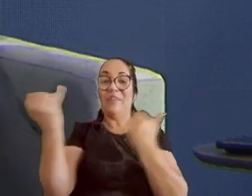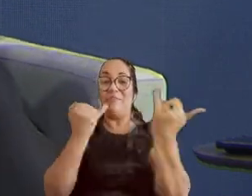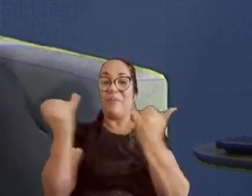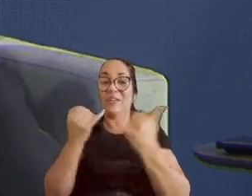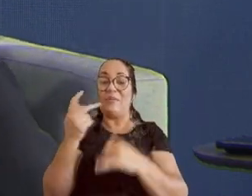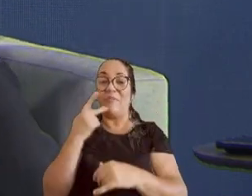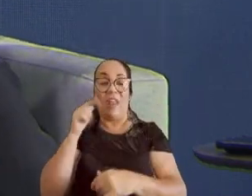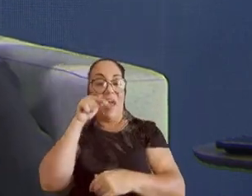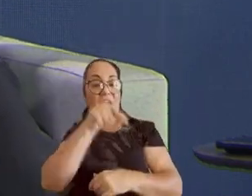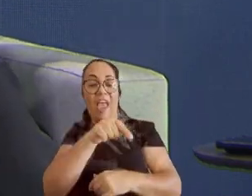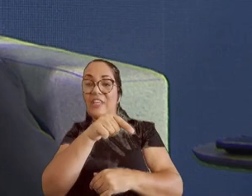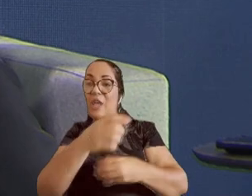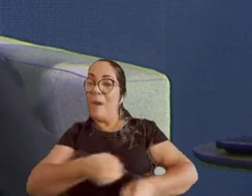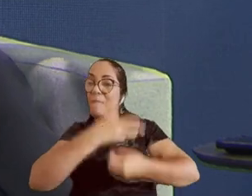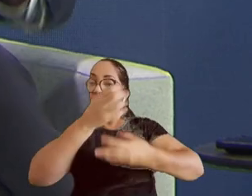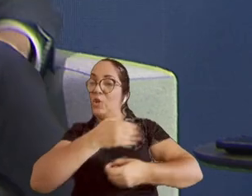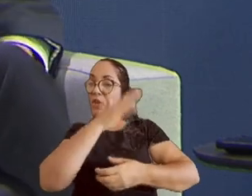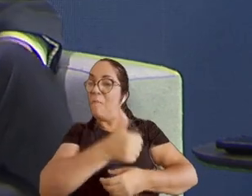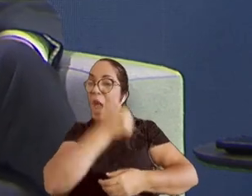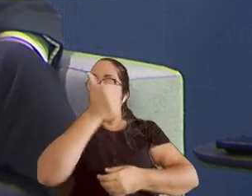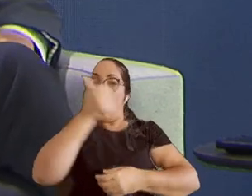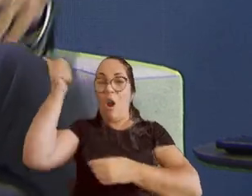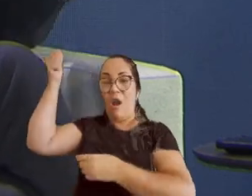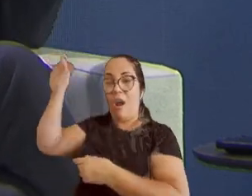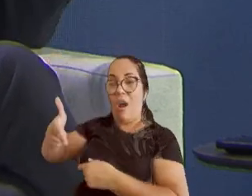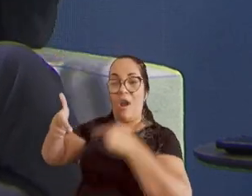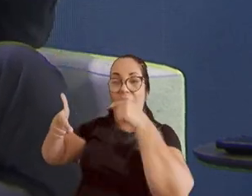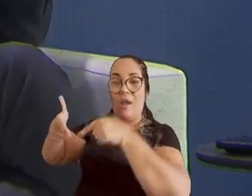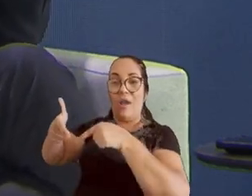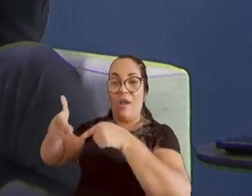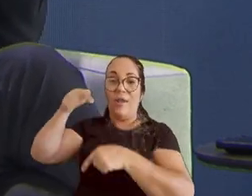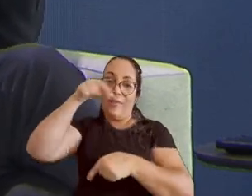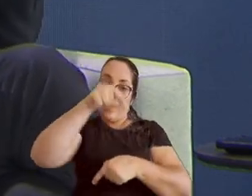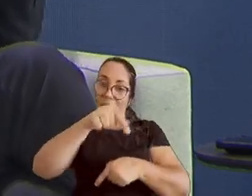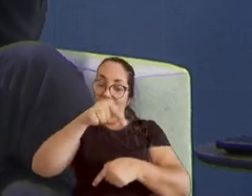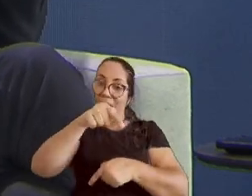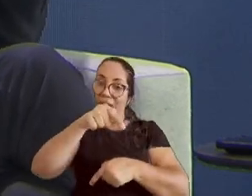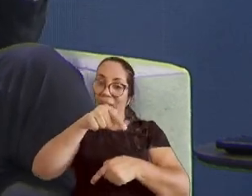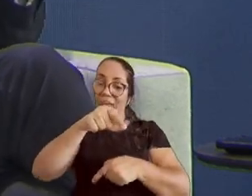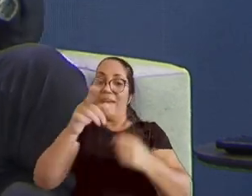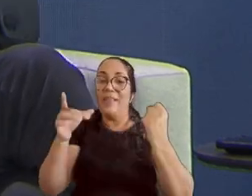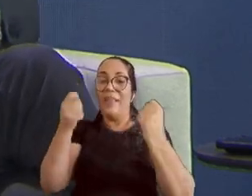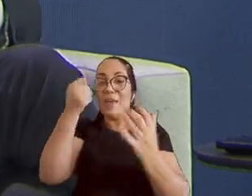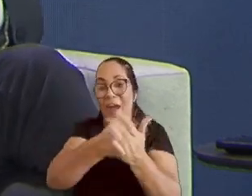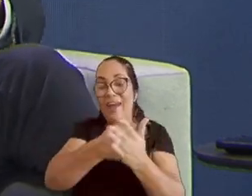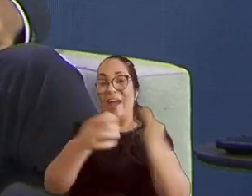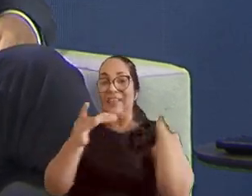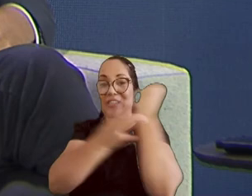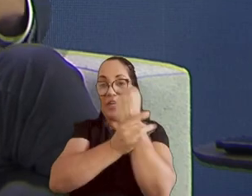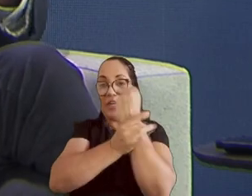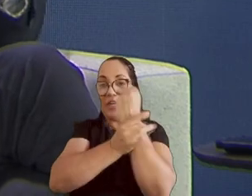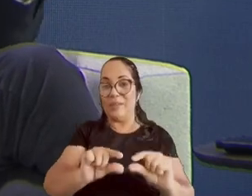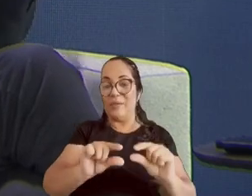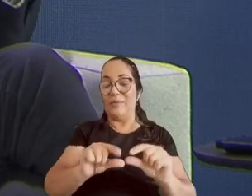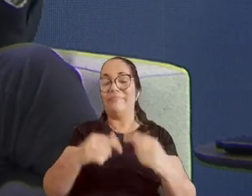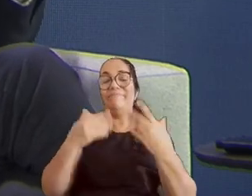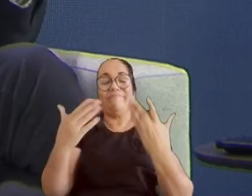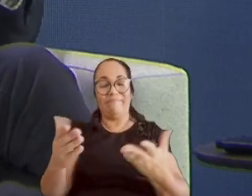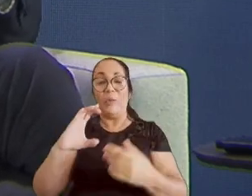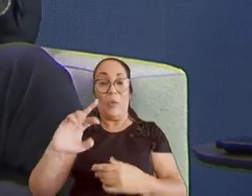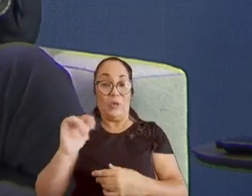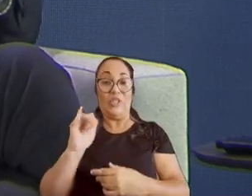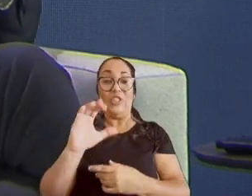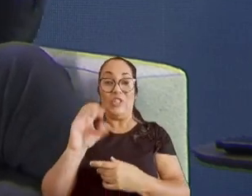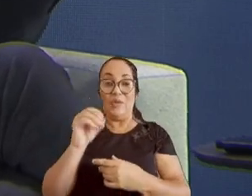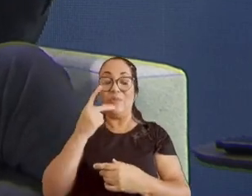que aquele e aqui tá comprovado então ele deveria pagar um seguro menor Então essa questão do seguro que o Chico levantou é fundamental porque ela dá